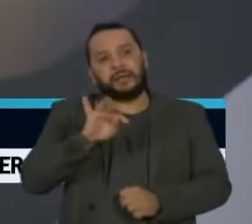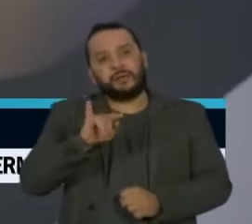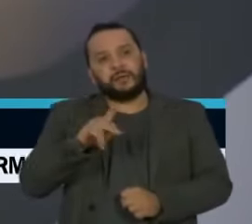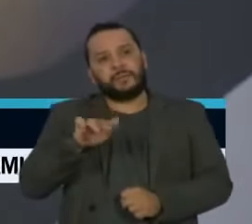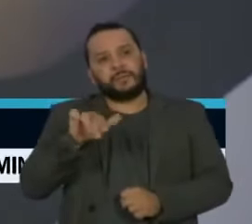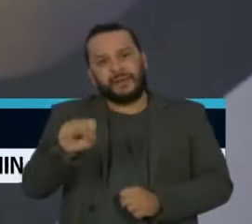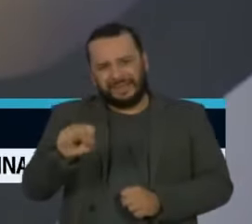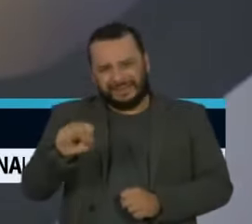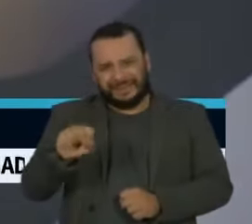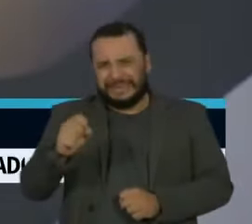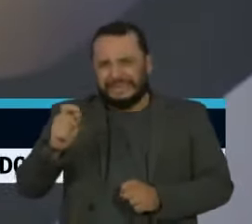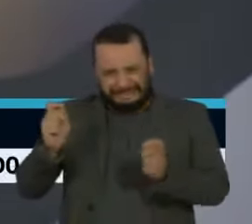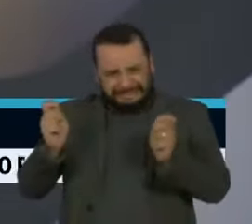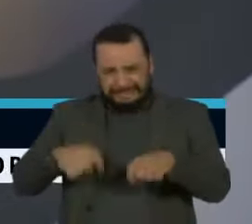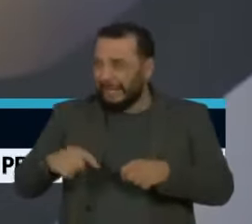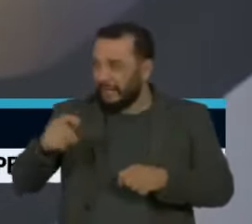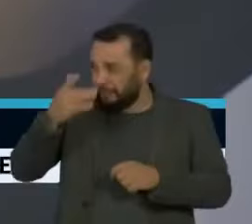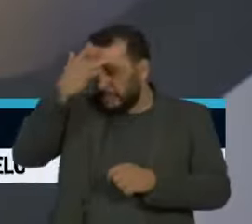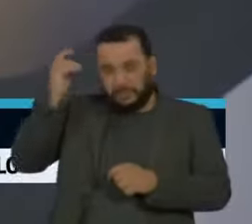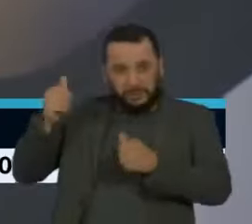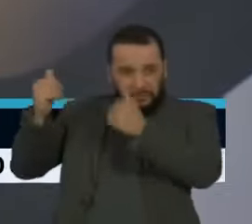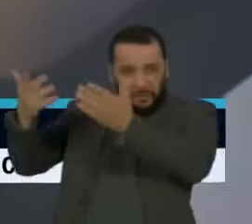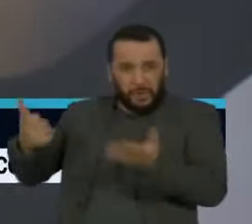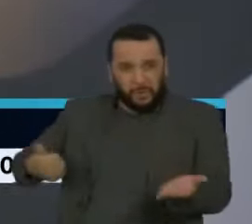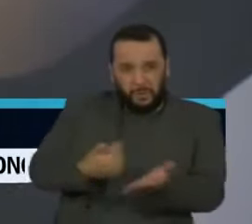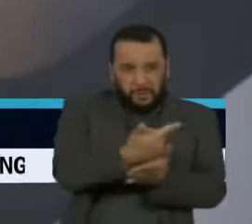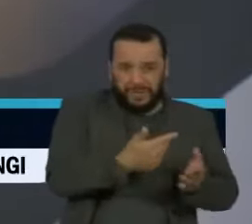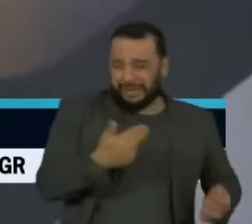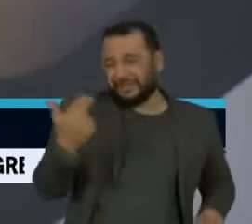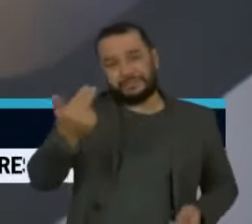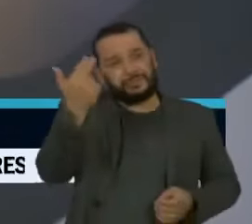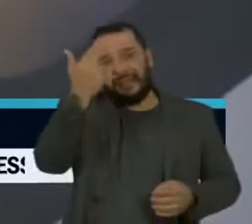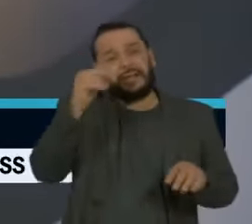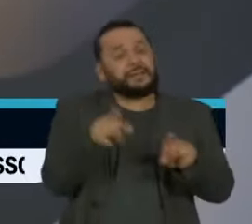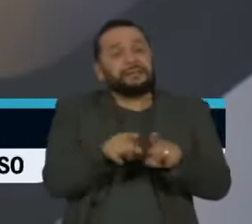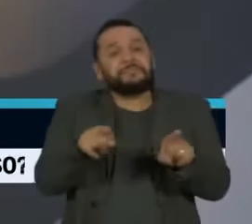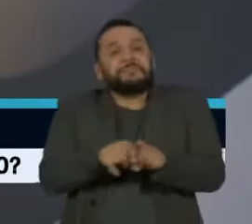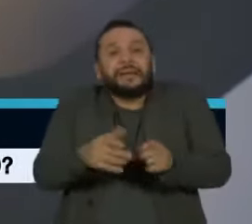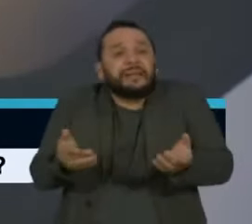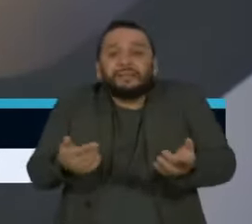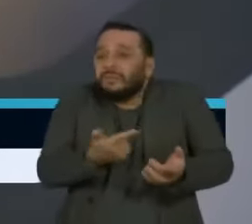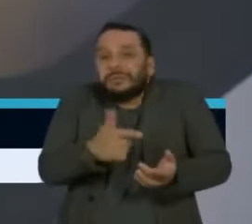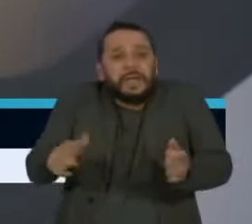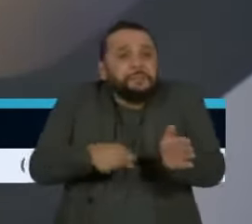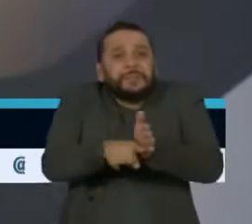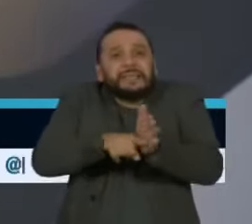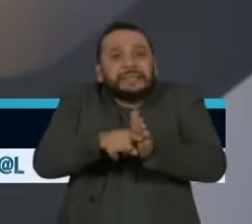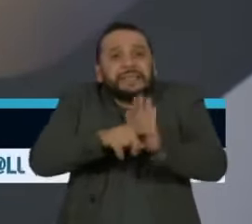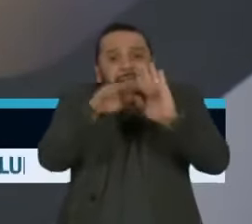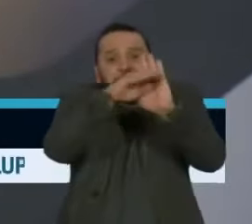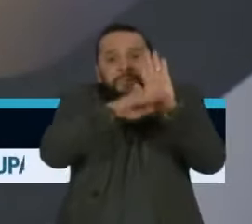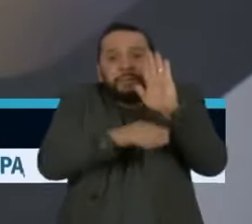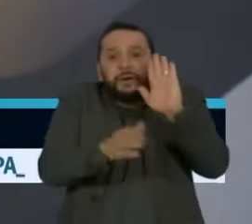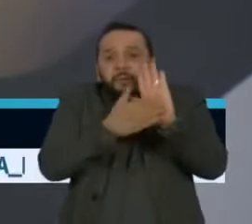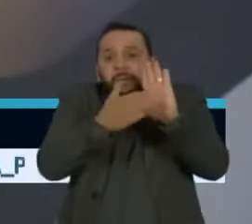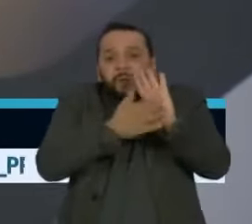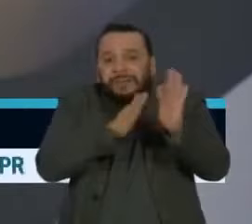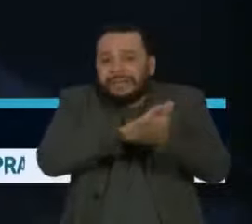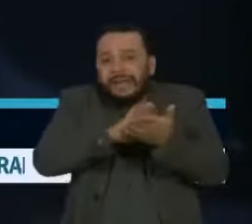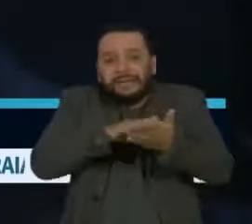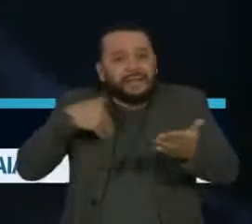momento? Fora aquilo que eu te falei que não tinha nem os estudos preliminares prontos para privatizar. Então, assim, é um delírio, né?